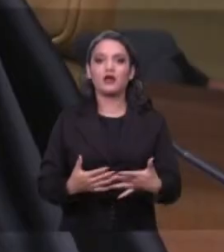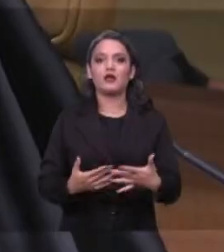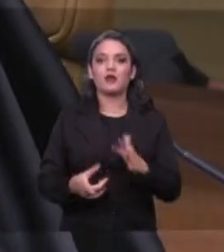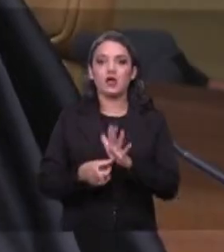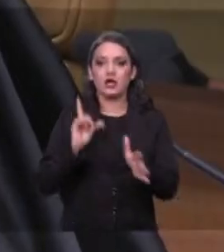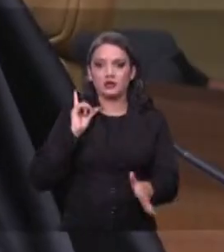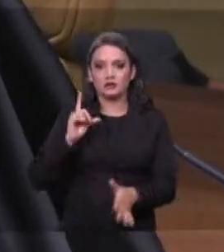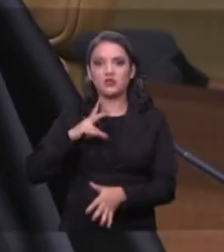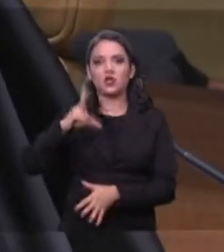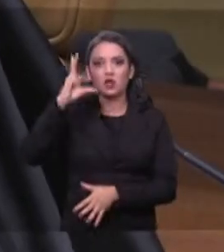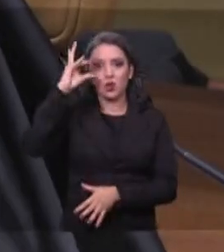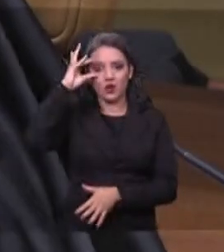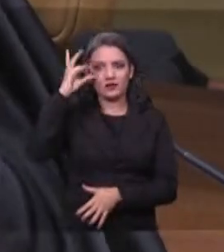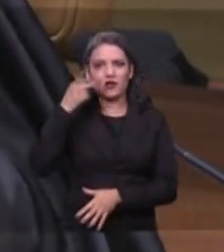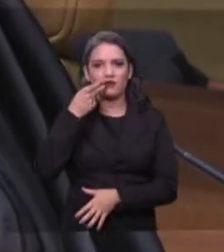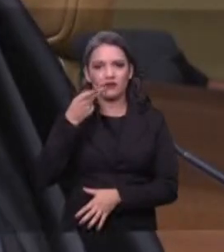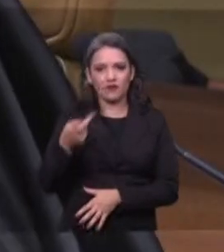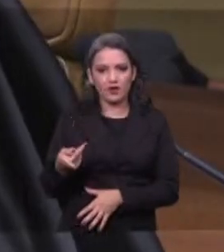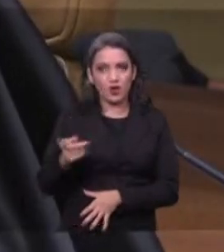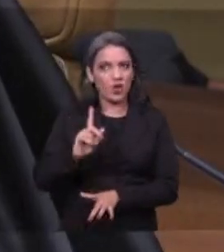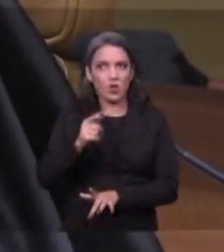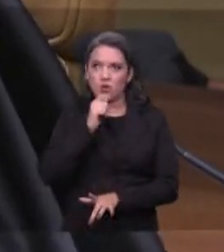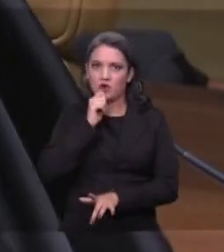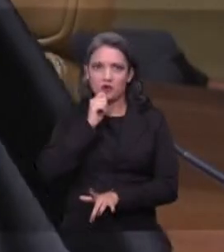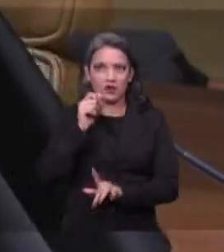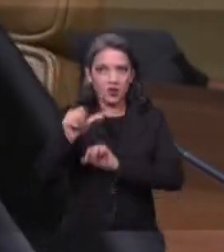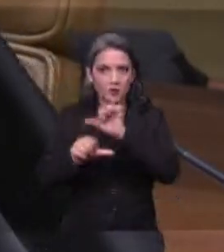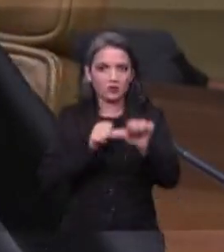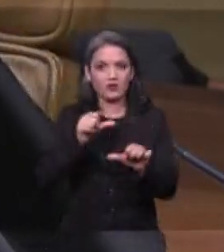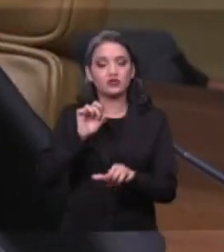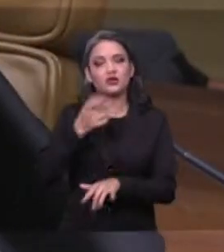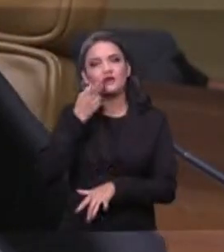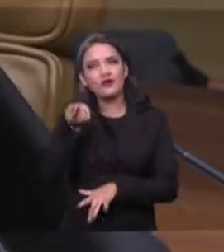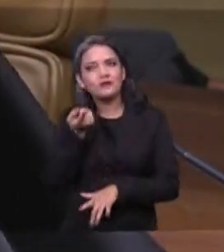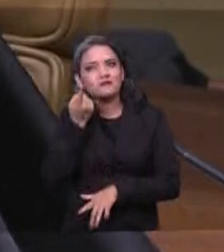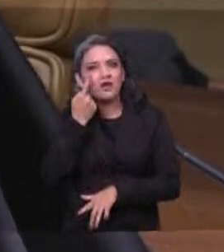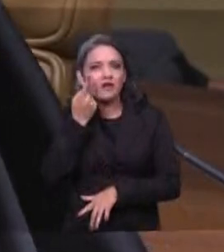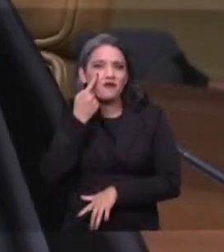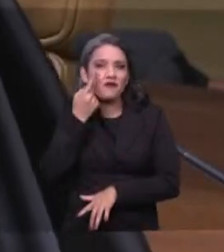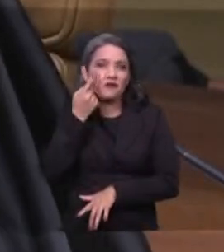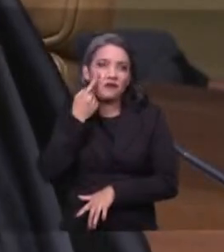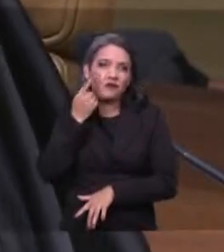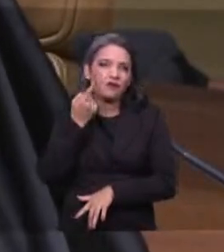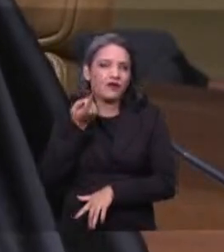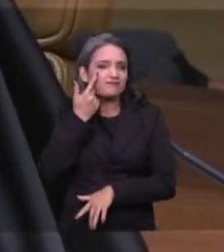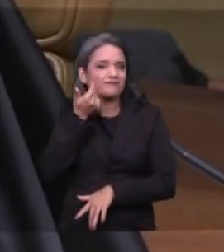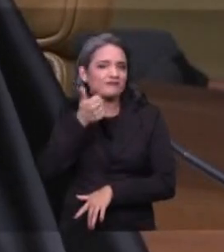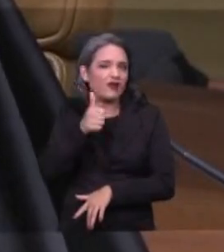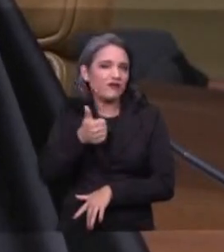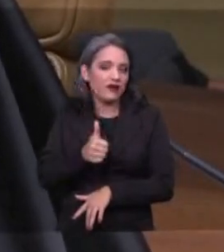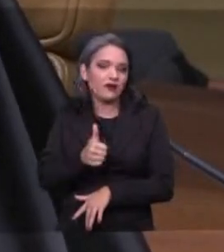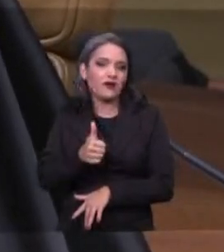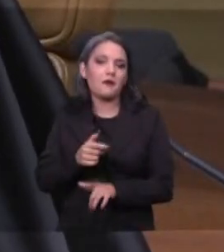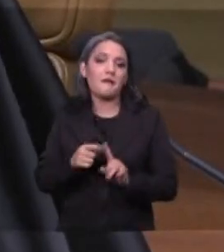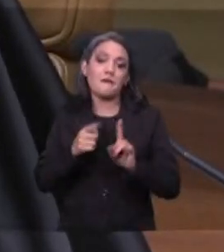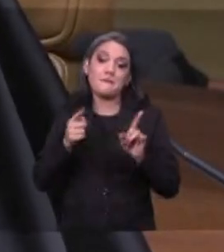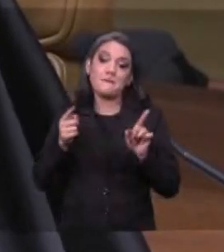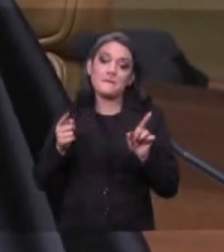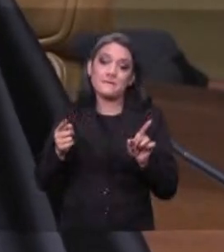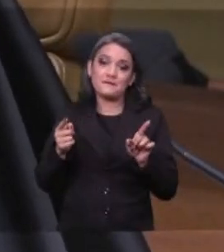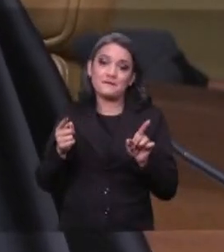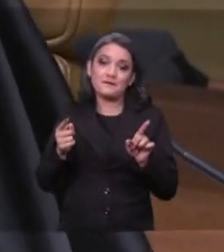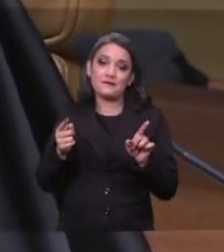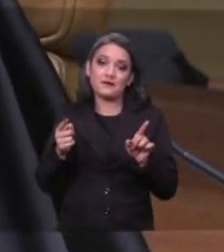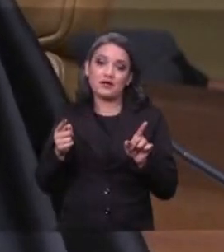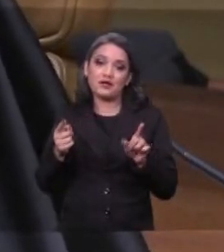aberto, eu não reajustei, eu só disse que estava aberto a compreensão, mas verificando que não... O